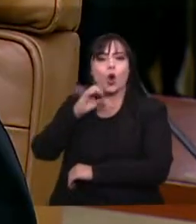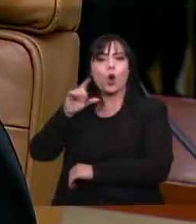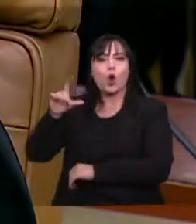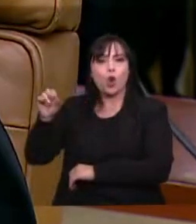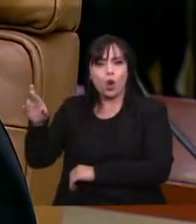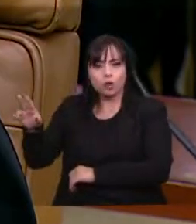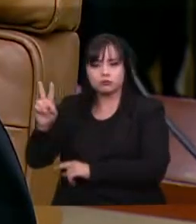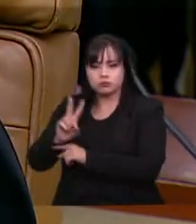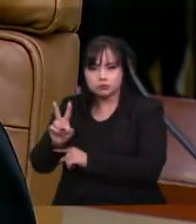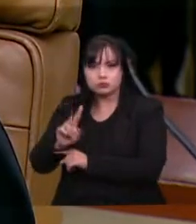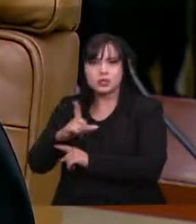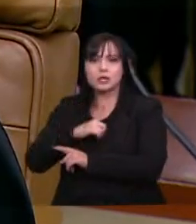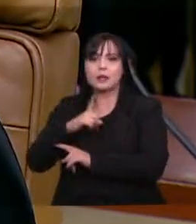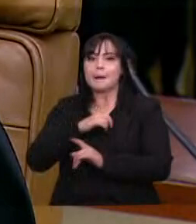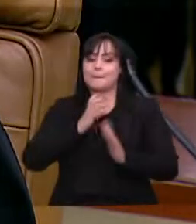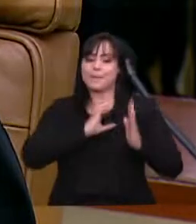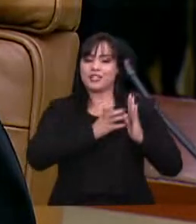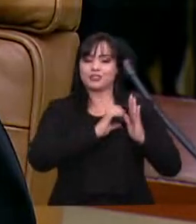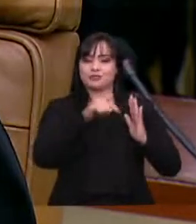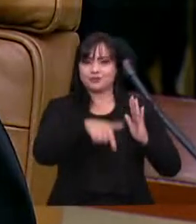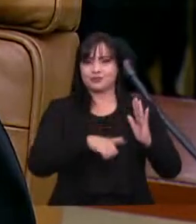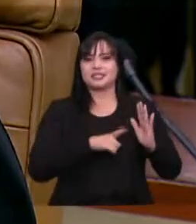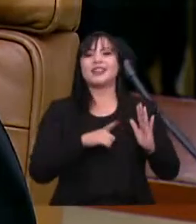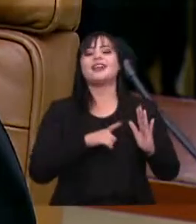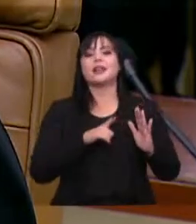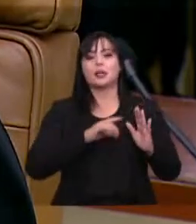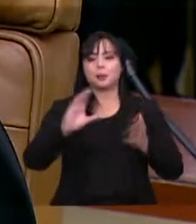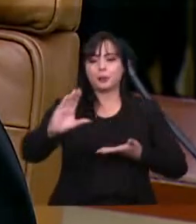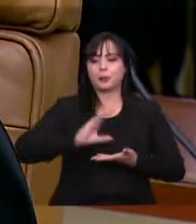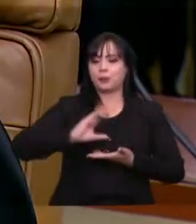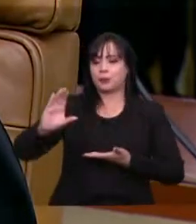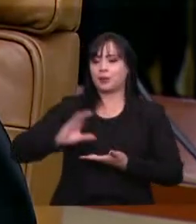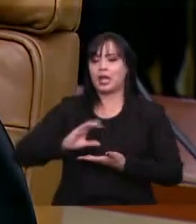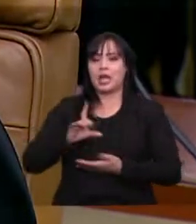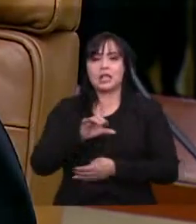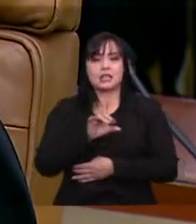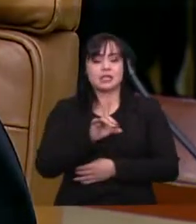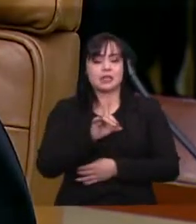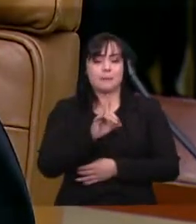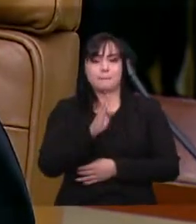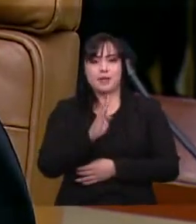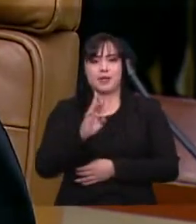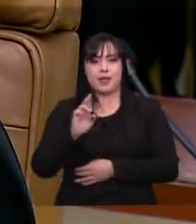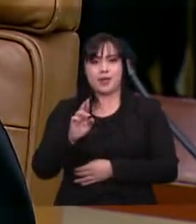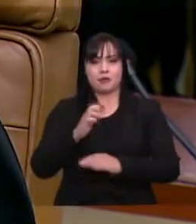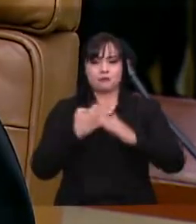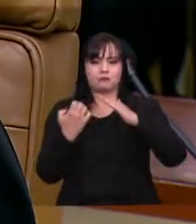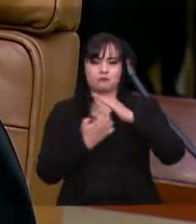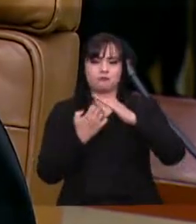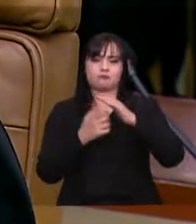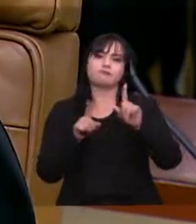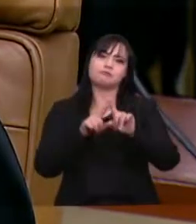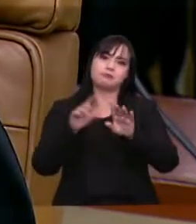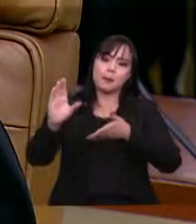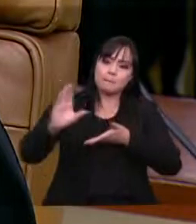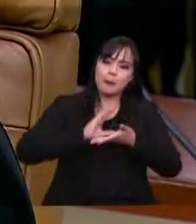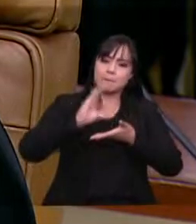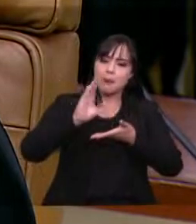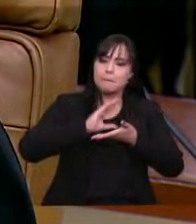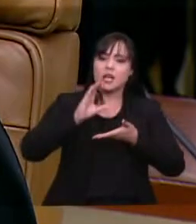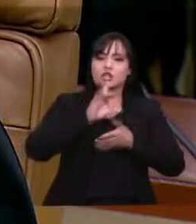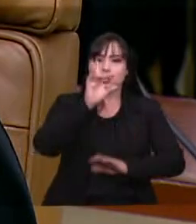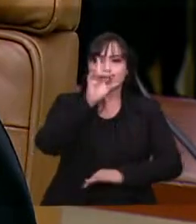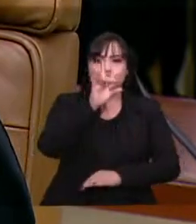de influência político partidária para promover indicações a diretoria distribuidora e com adesão dos respectivos